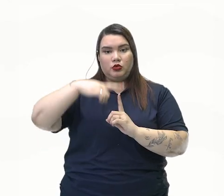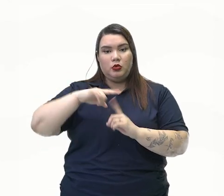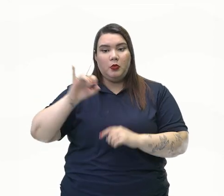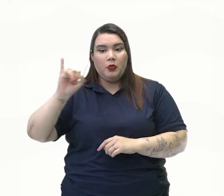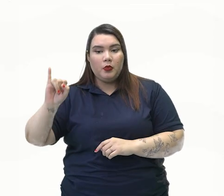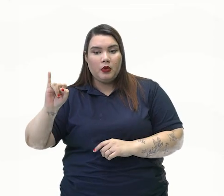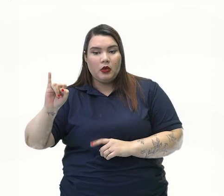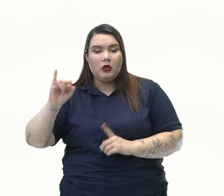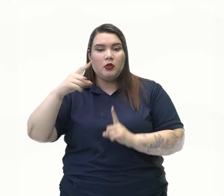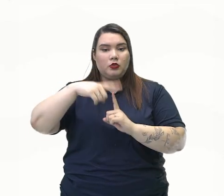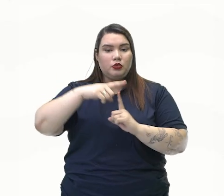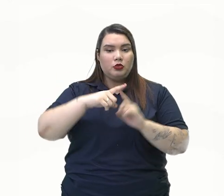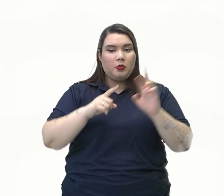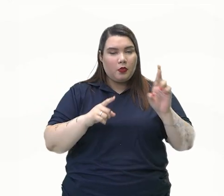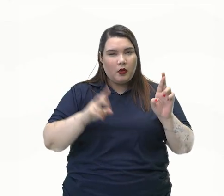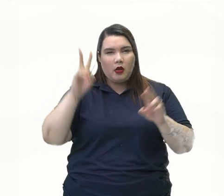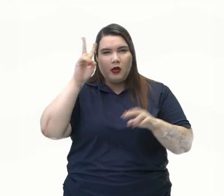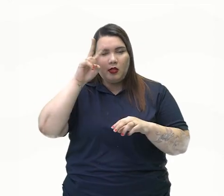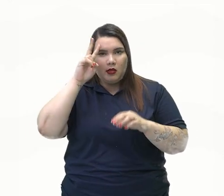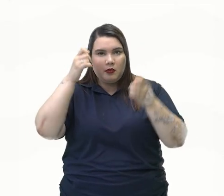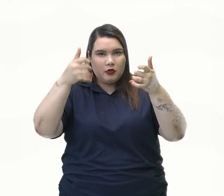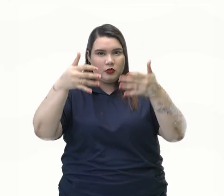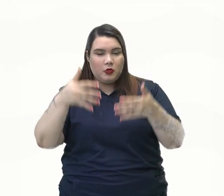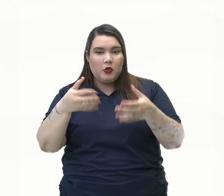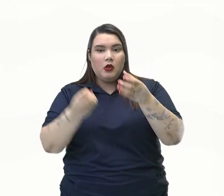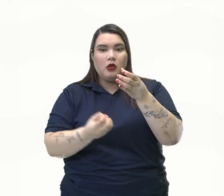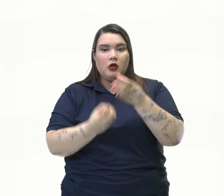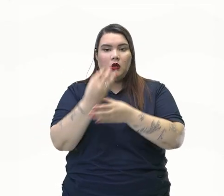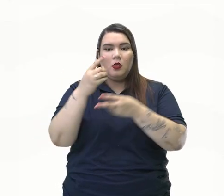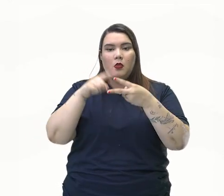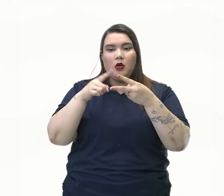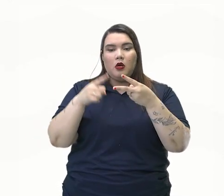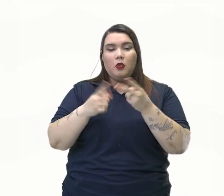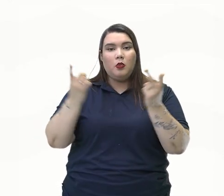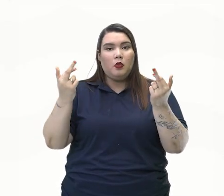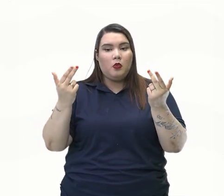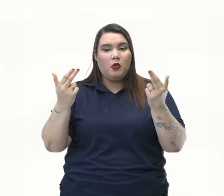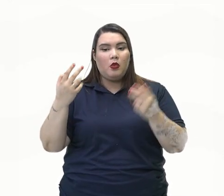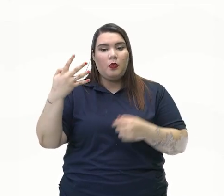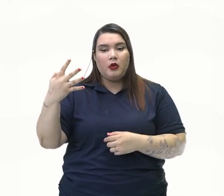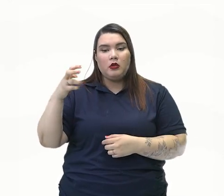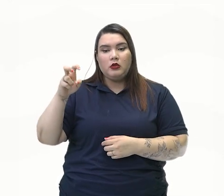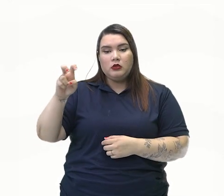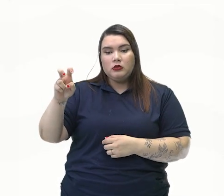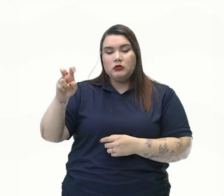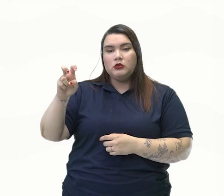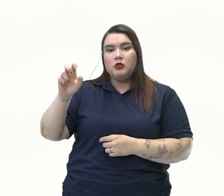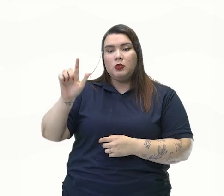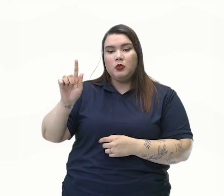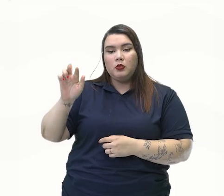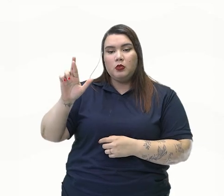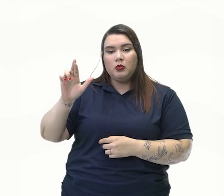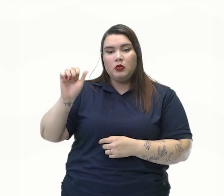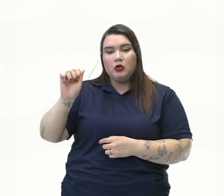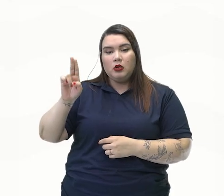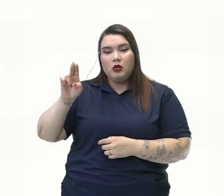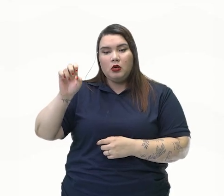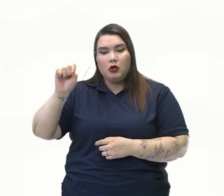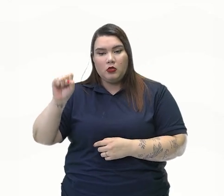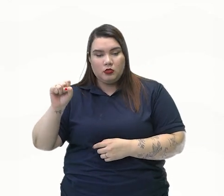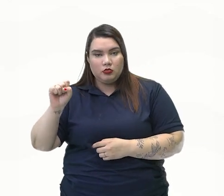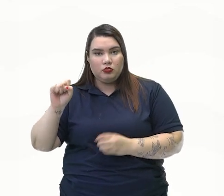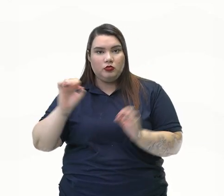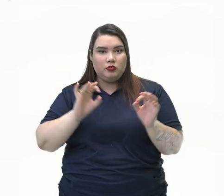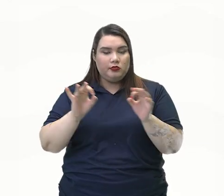refletido formam o mesmo ângulo. Tá aqui, ó. Formam o mesmo ângulo, o ângulo